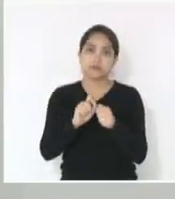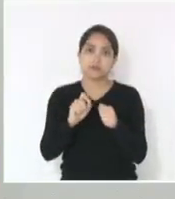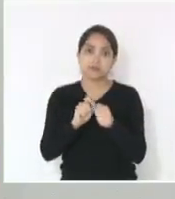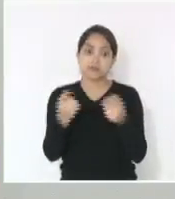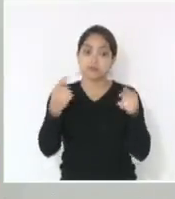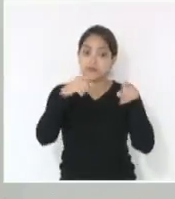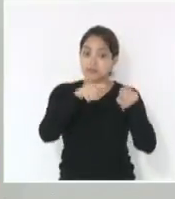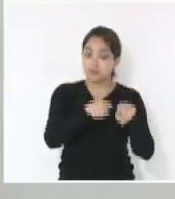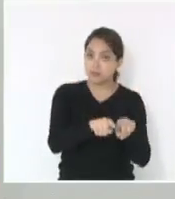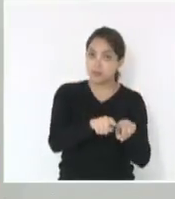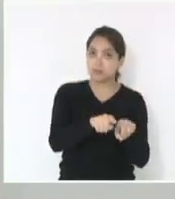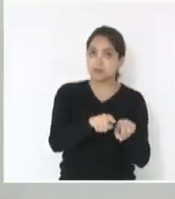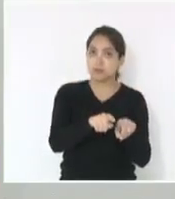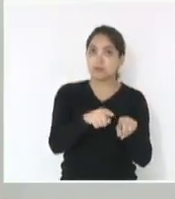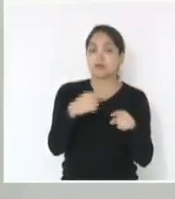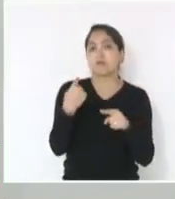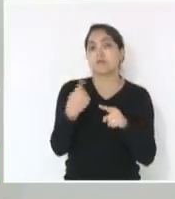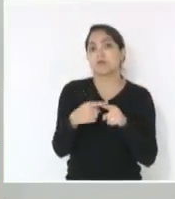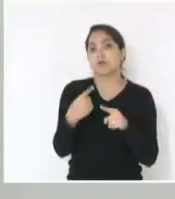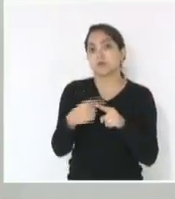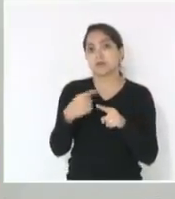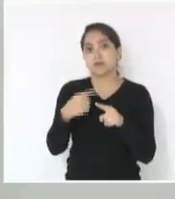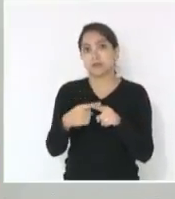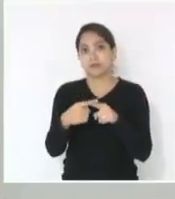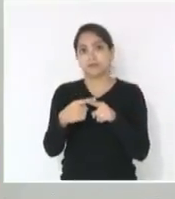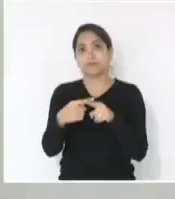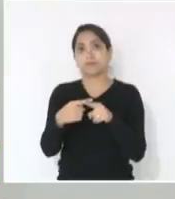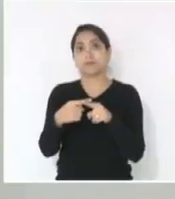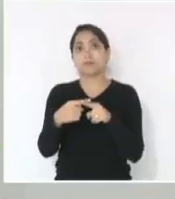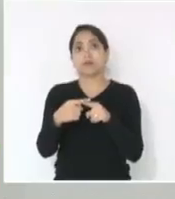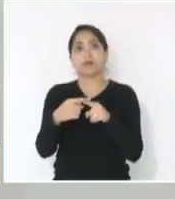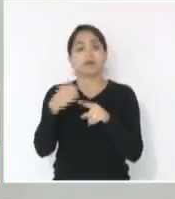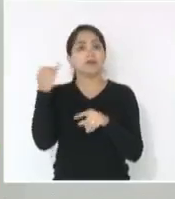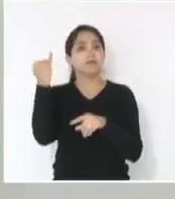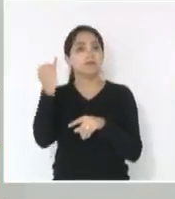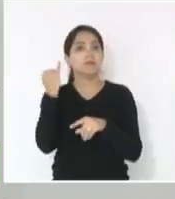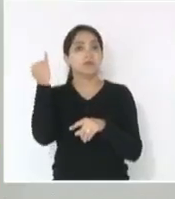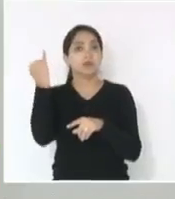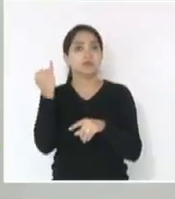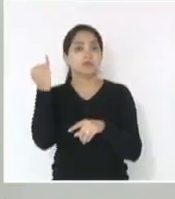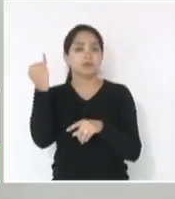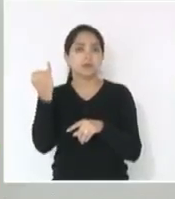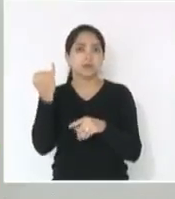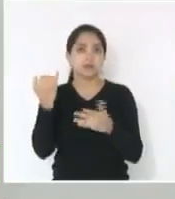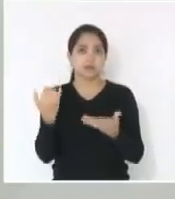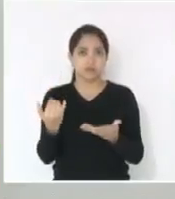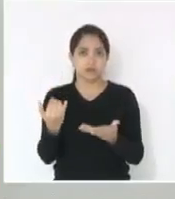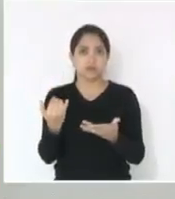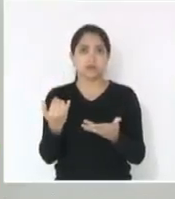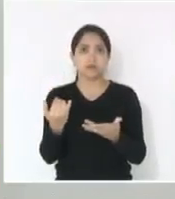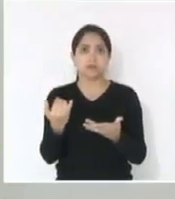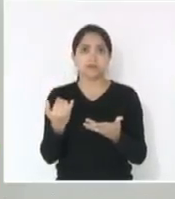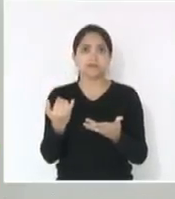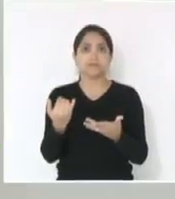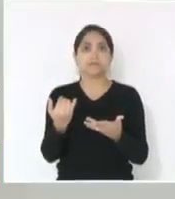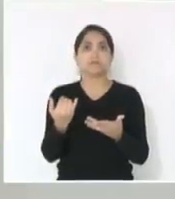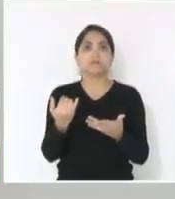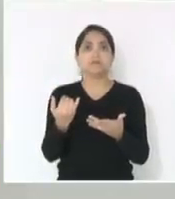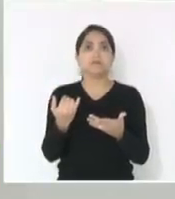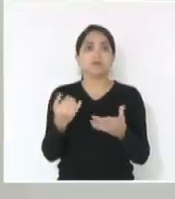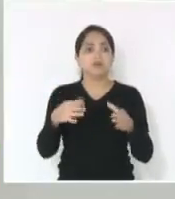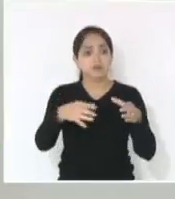até porque essa cadeia produtiva ela é significativa e que faz parte desse